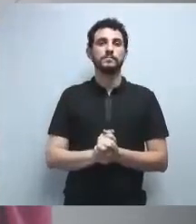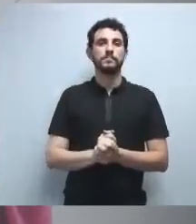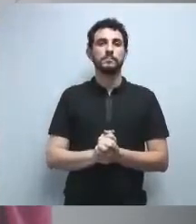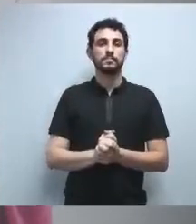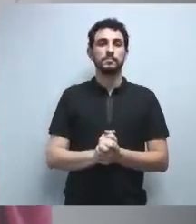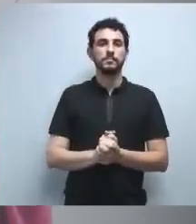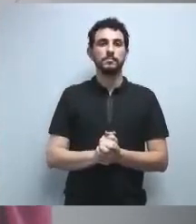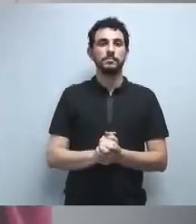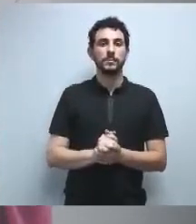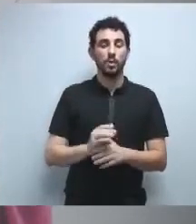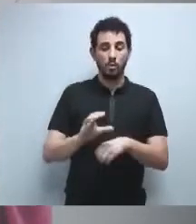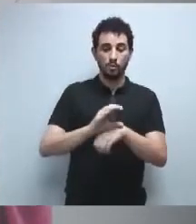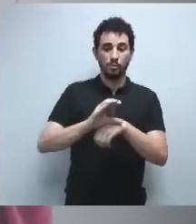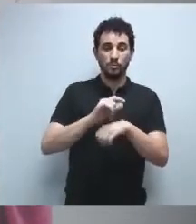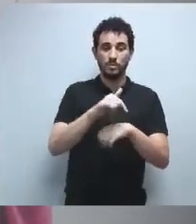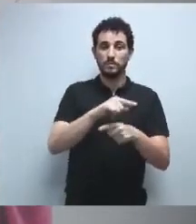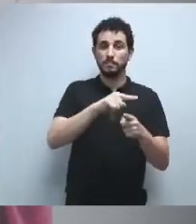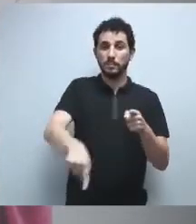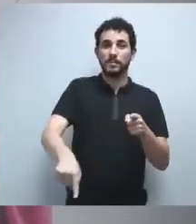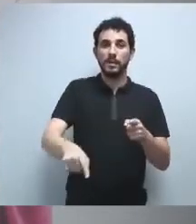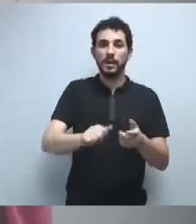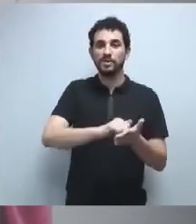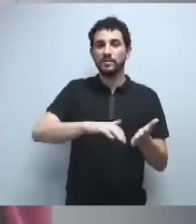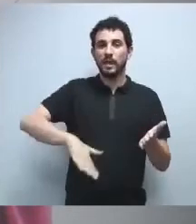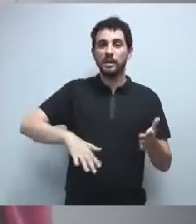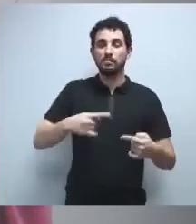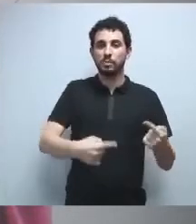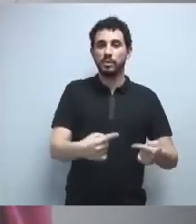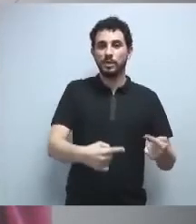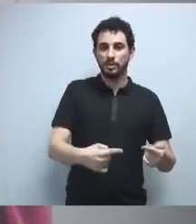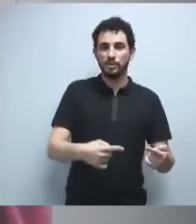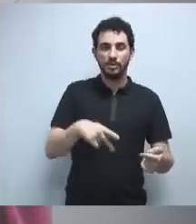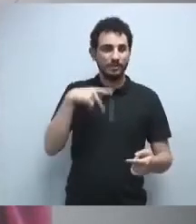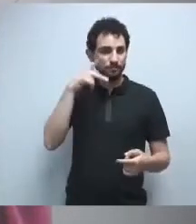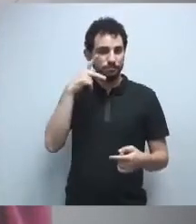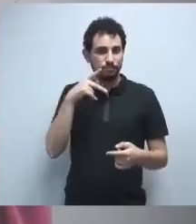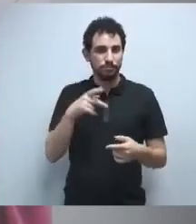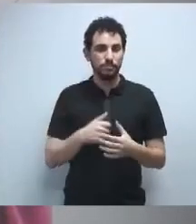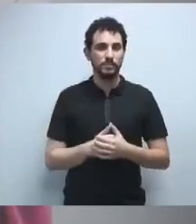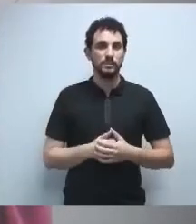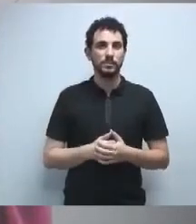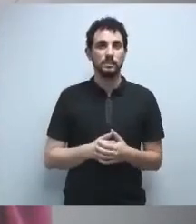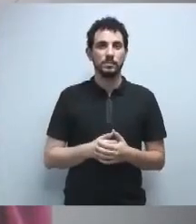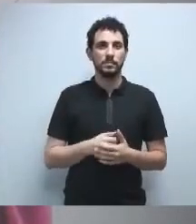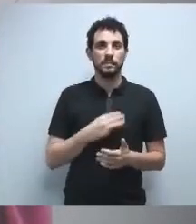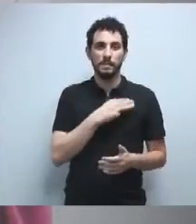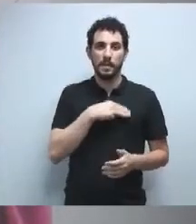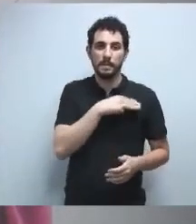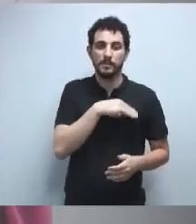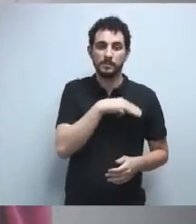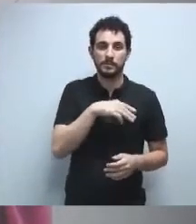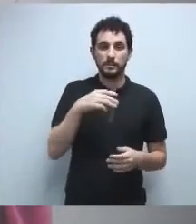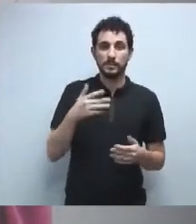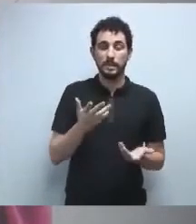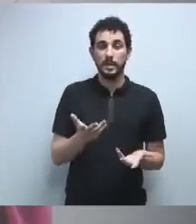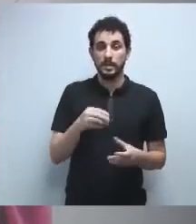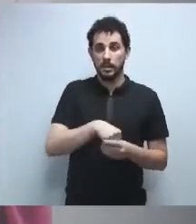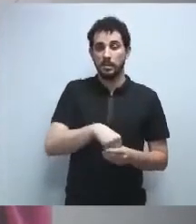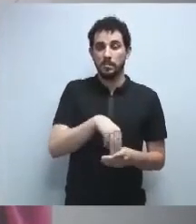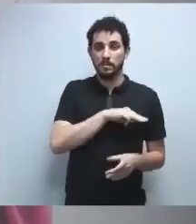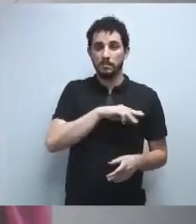a constituinte proibiu a atividade político partidária dos membros do ministério público